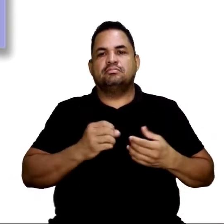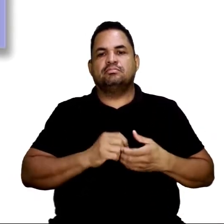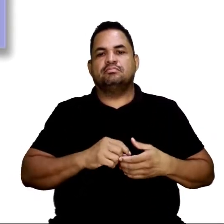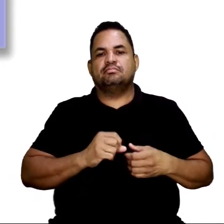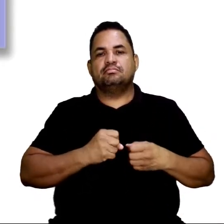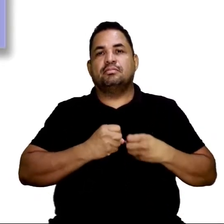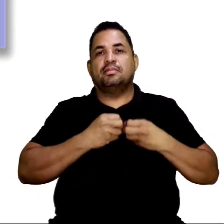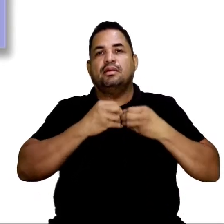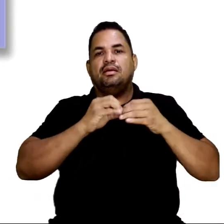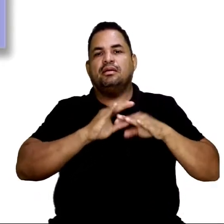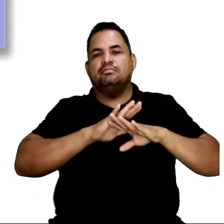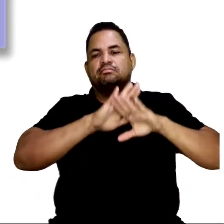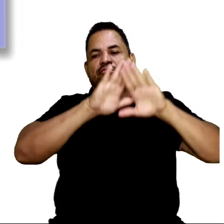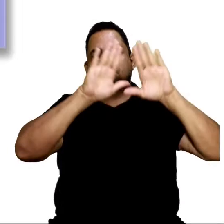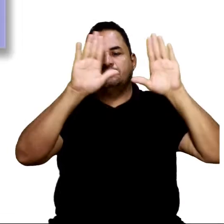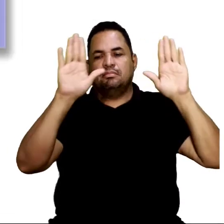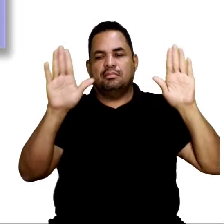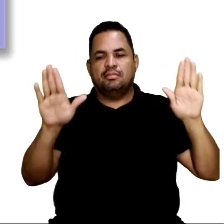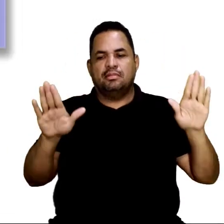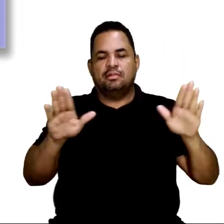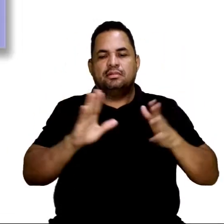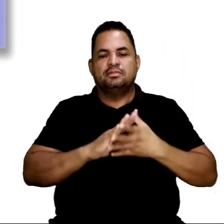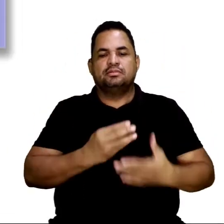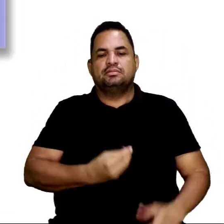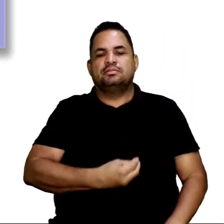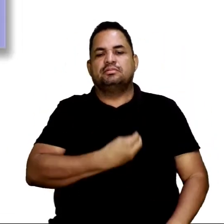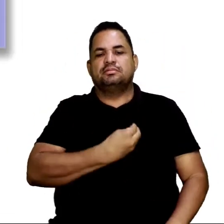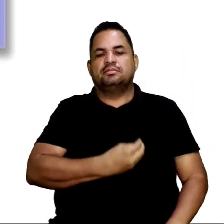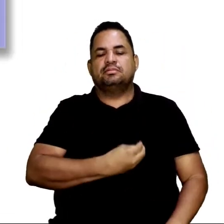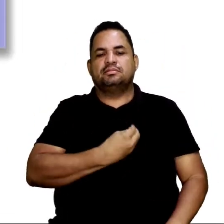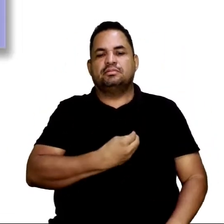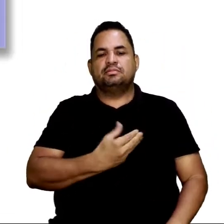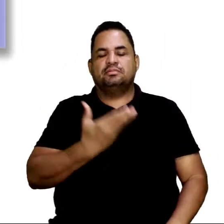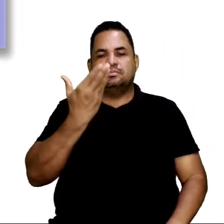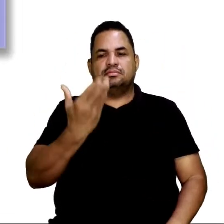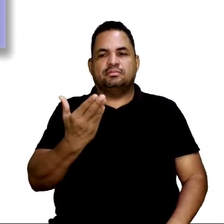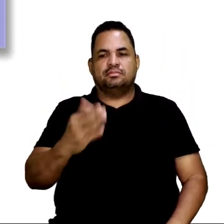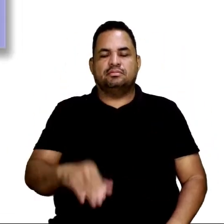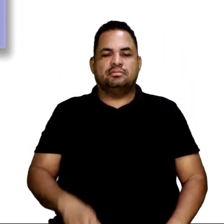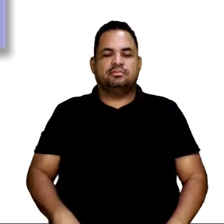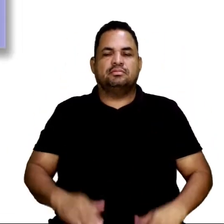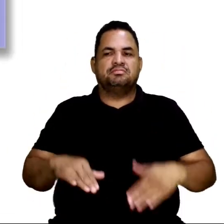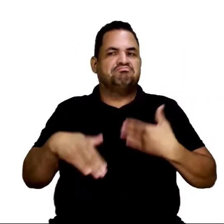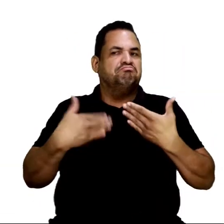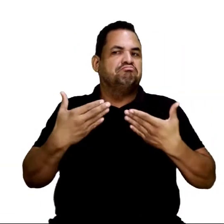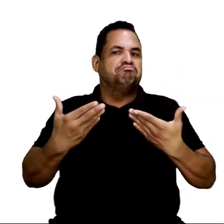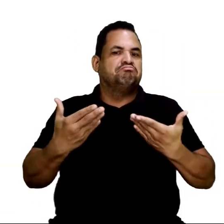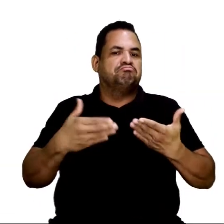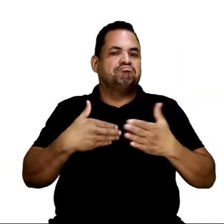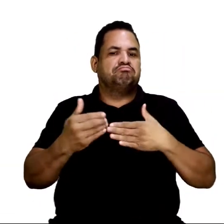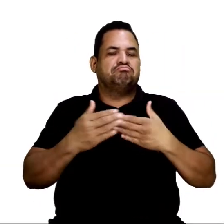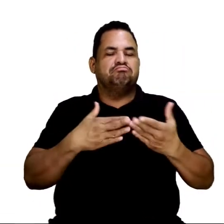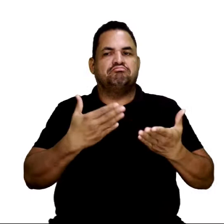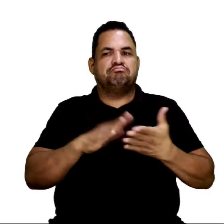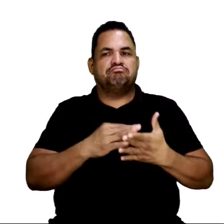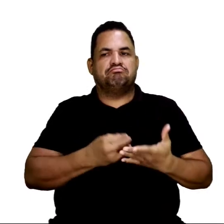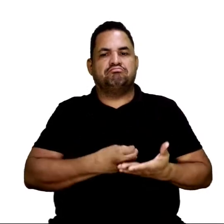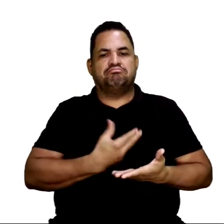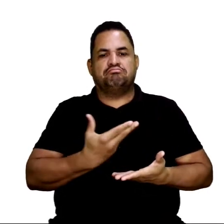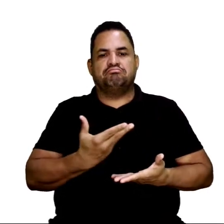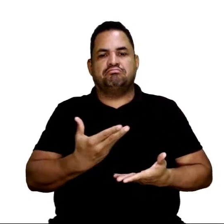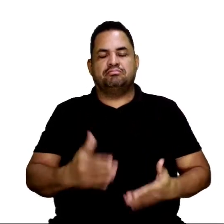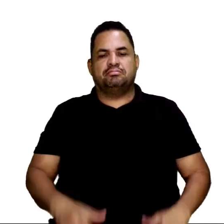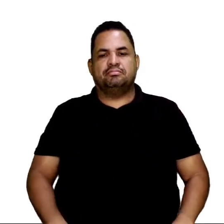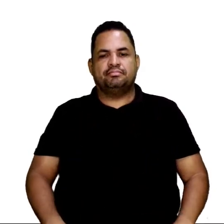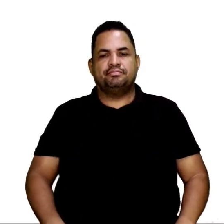o nascimento da nossa espécie, né? Ou tanto faz, tudo, qualquer outro ser, né? É um espetáculo mesmo.